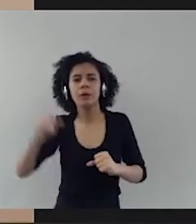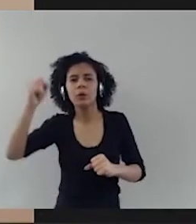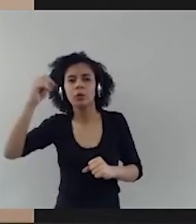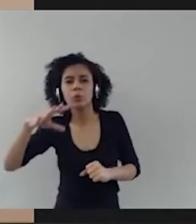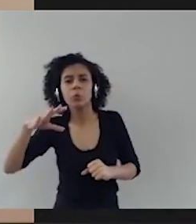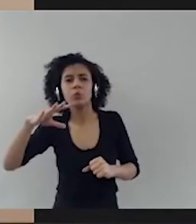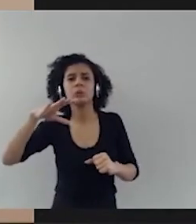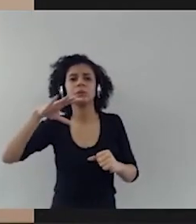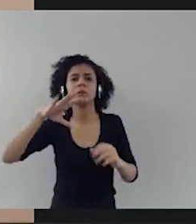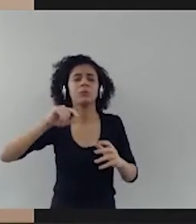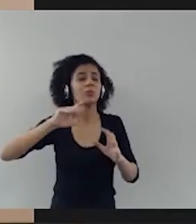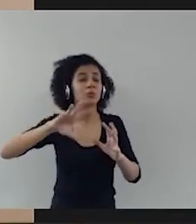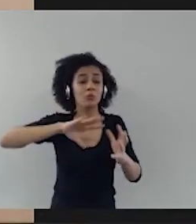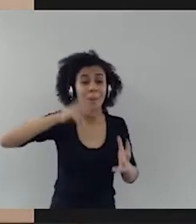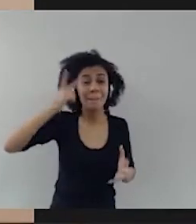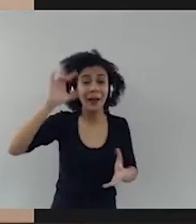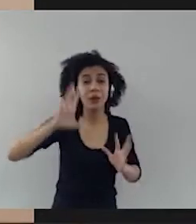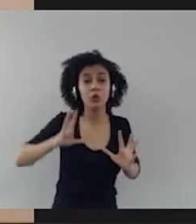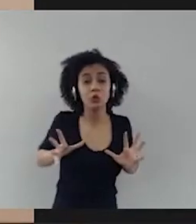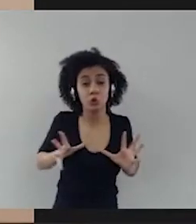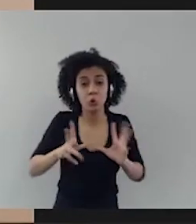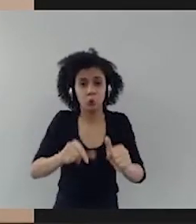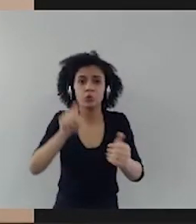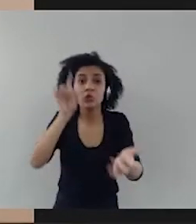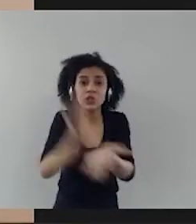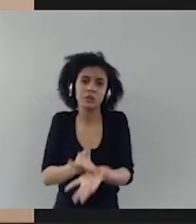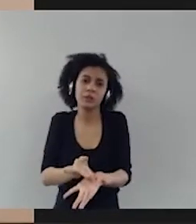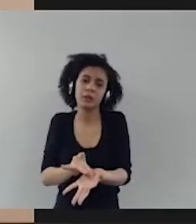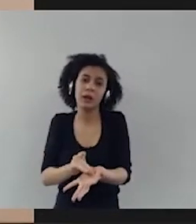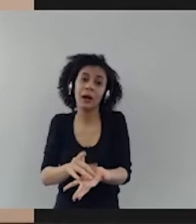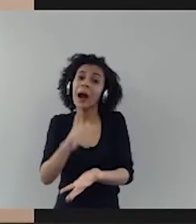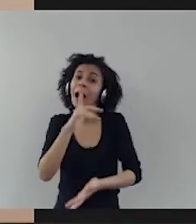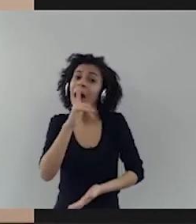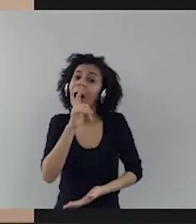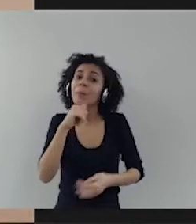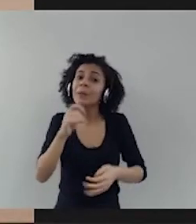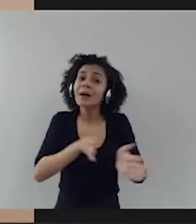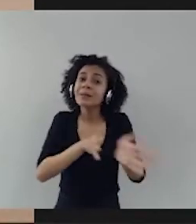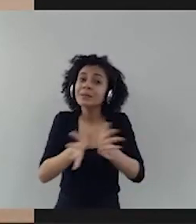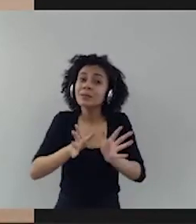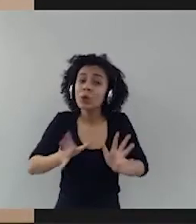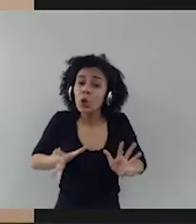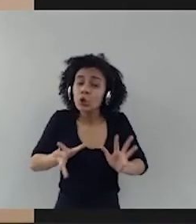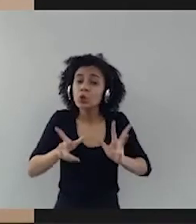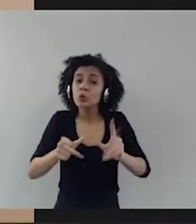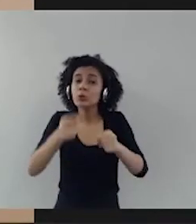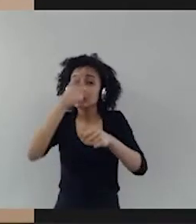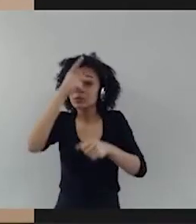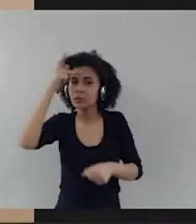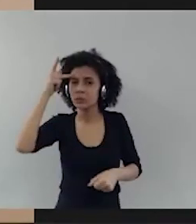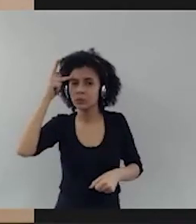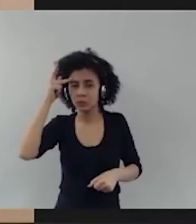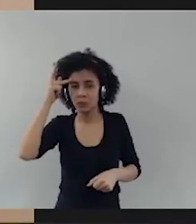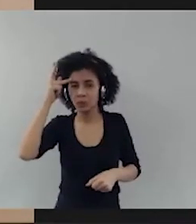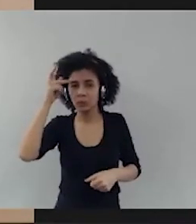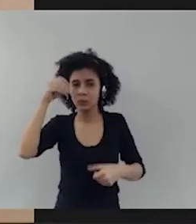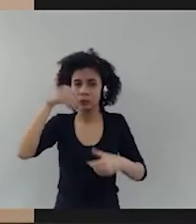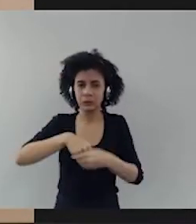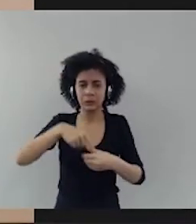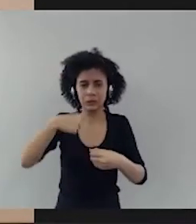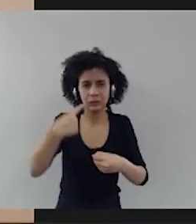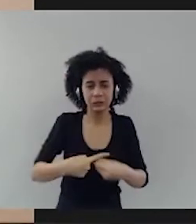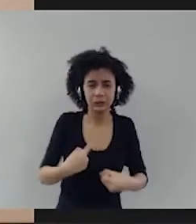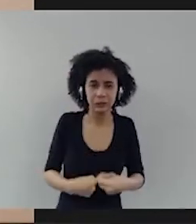universal, de fato, e que a água seja acessível para todos e dentro de uma cidade